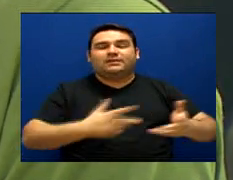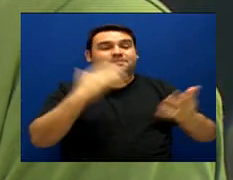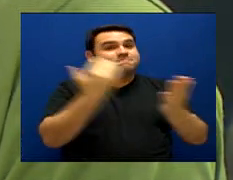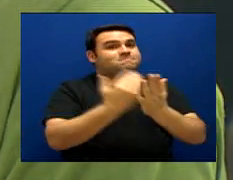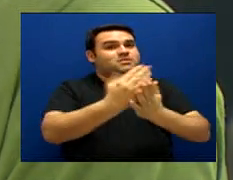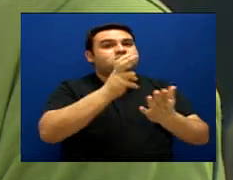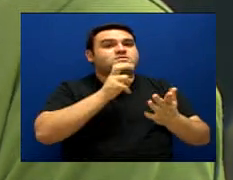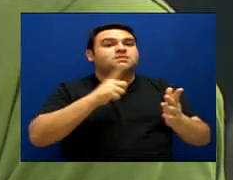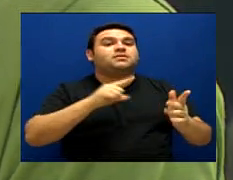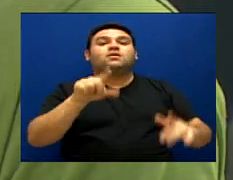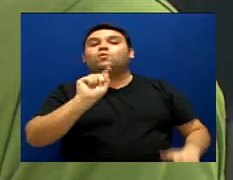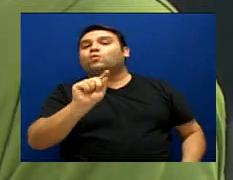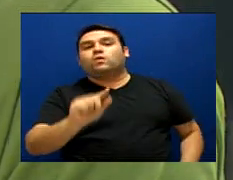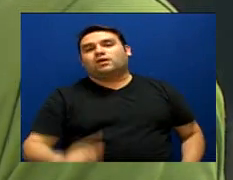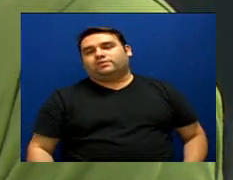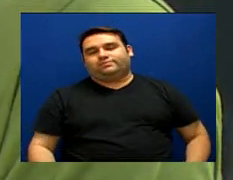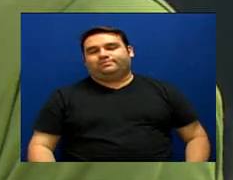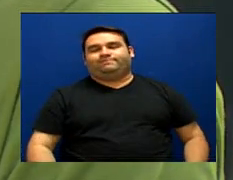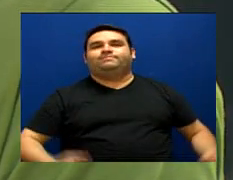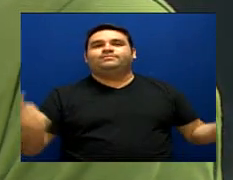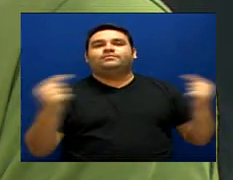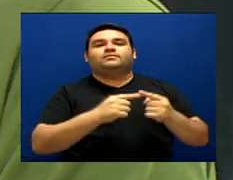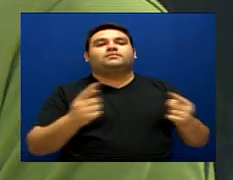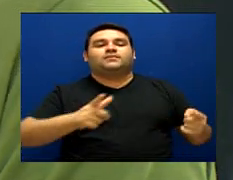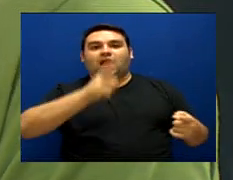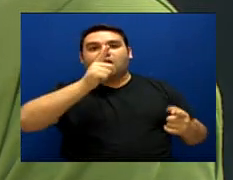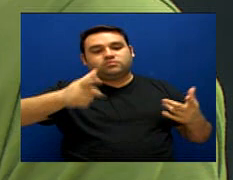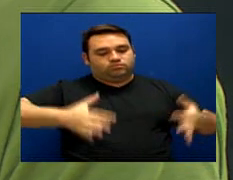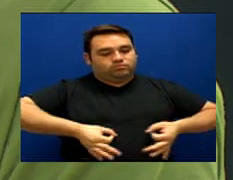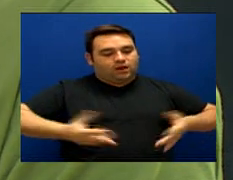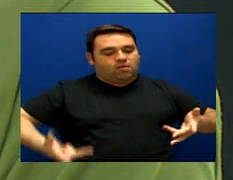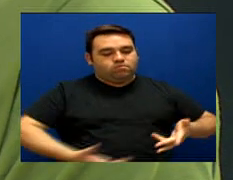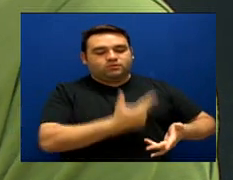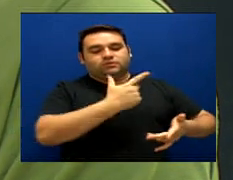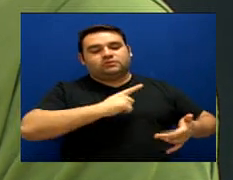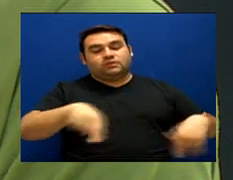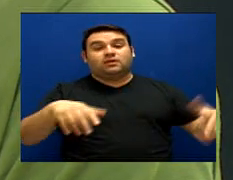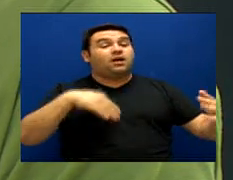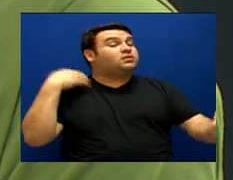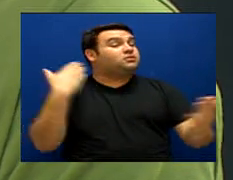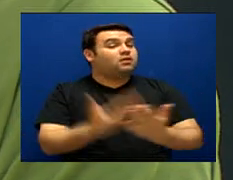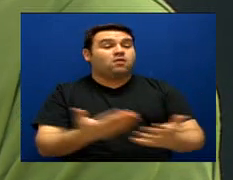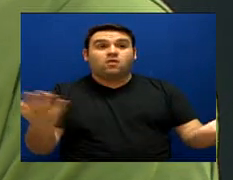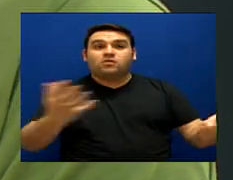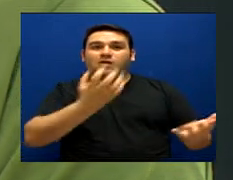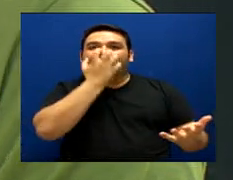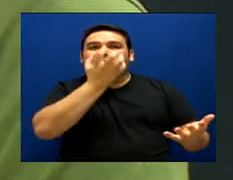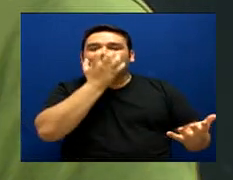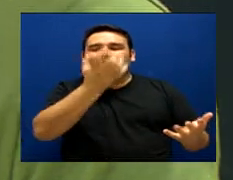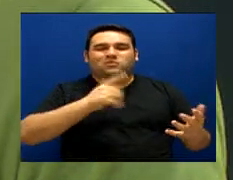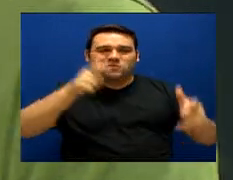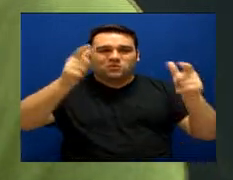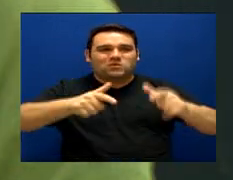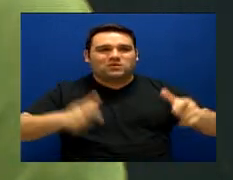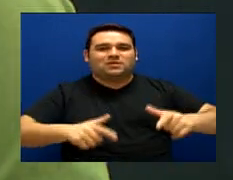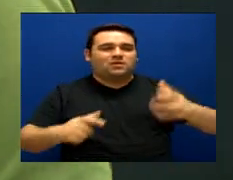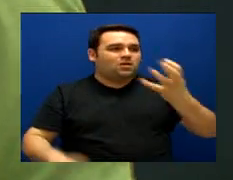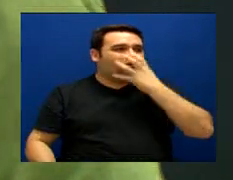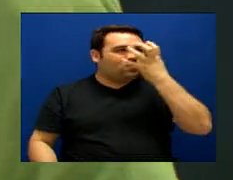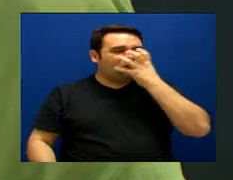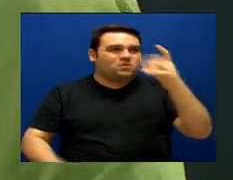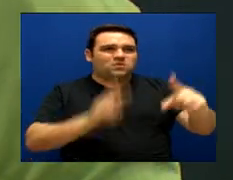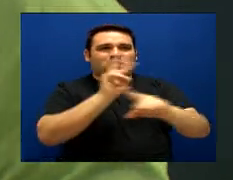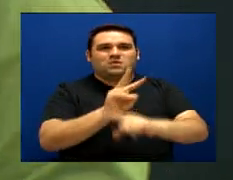pega em Sorocaba, que é o quê? É a parte de castração. Até hoje, o canil, que não é zoonose, eu chamo de